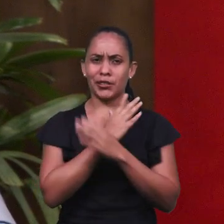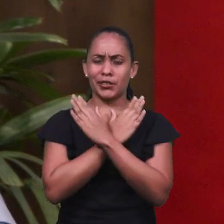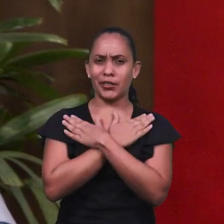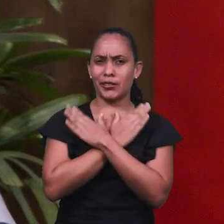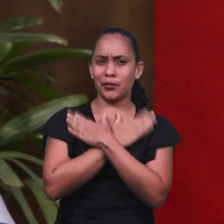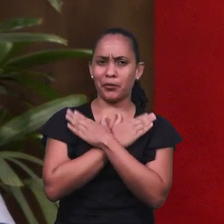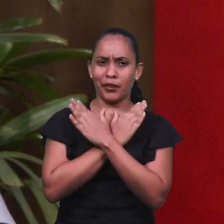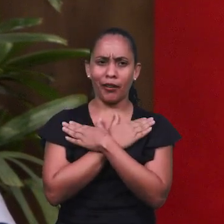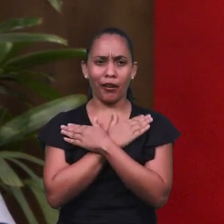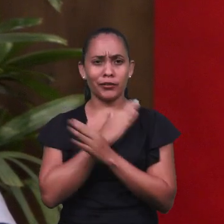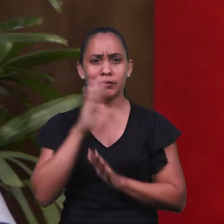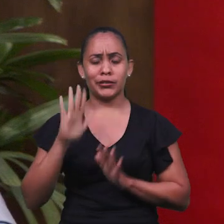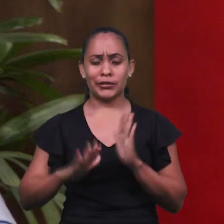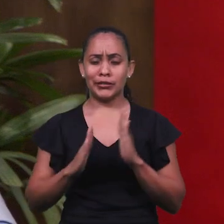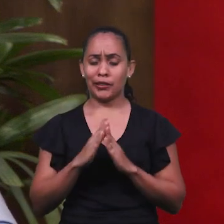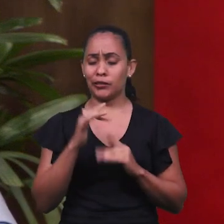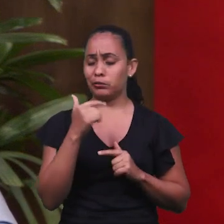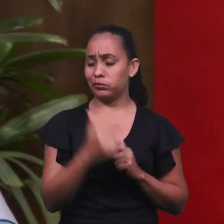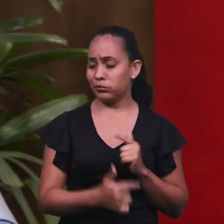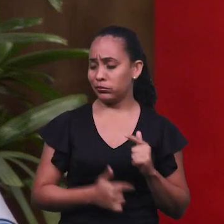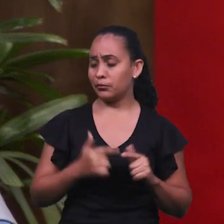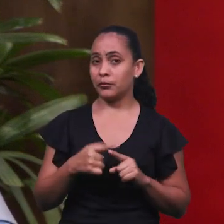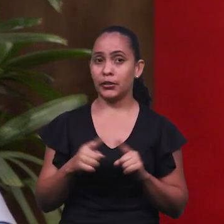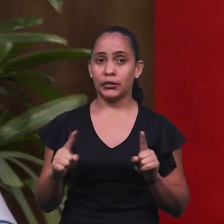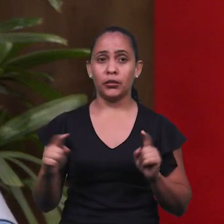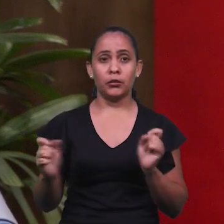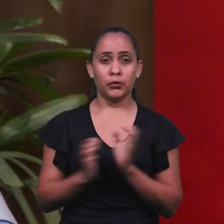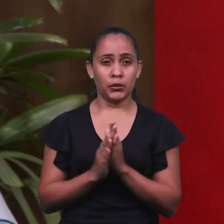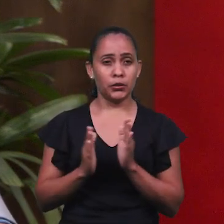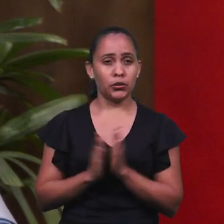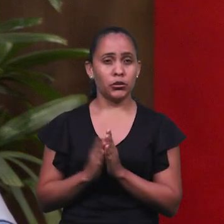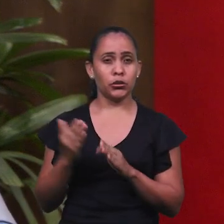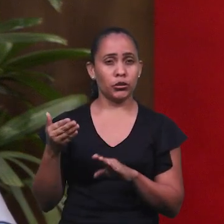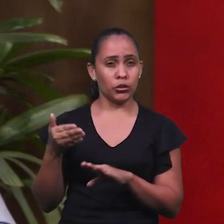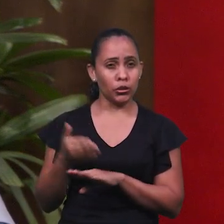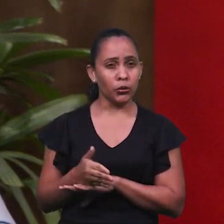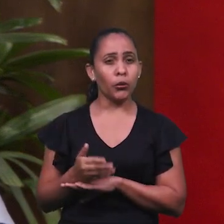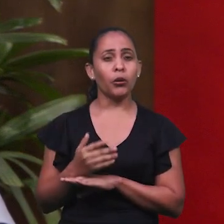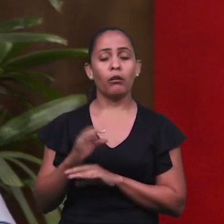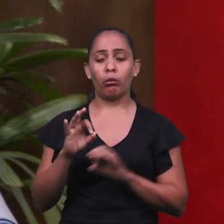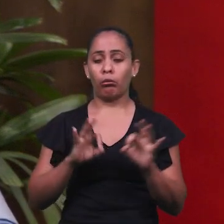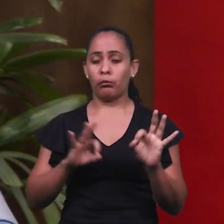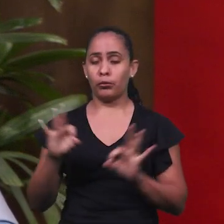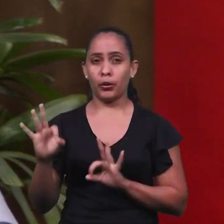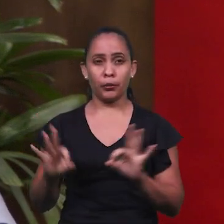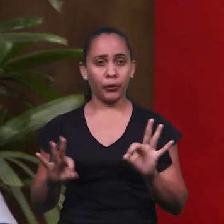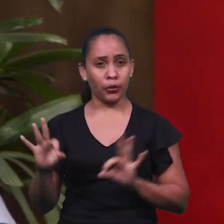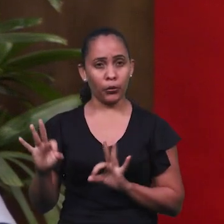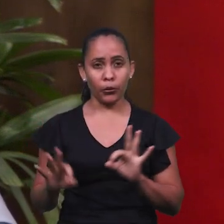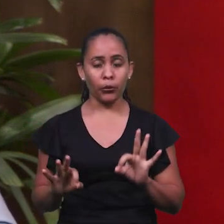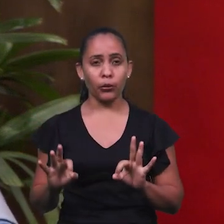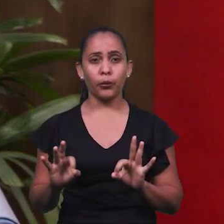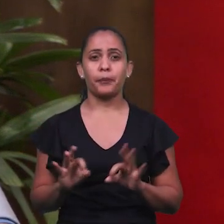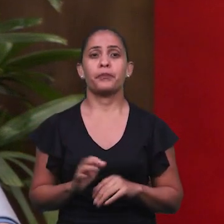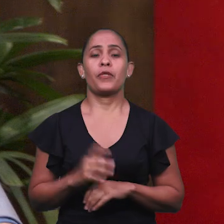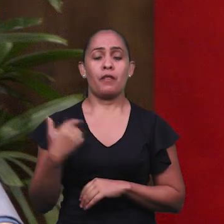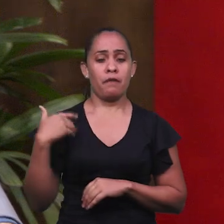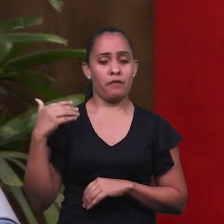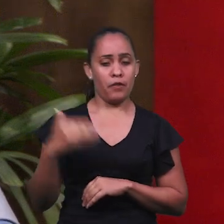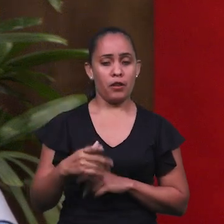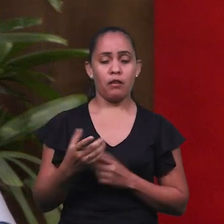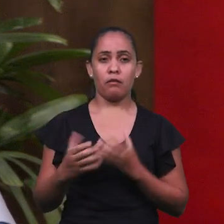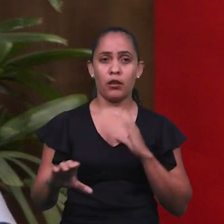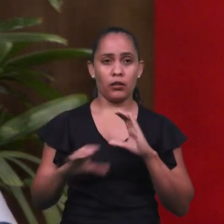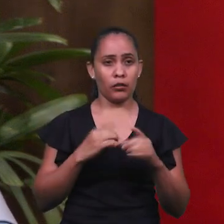desempregado, às vezes em casa está uma batalha, ele está ali louvando o Senhor, chegou cedo, arrumou ali a projeção, né, veio